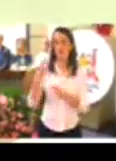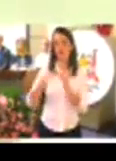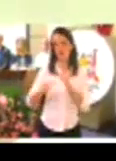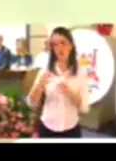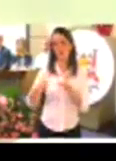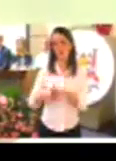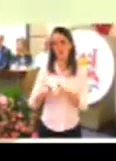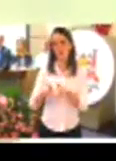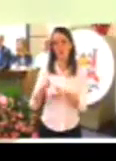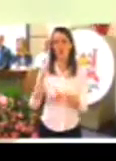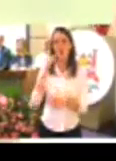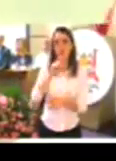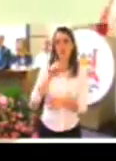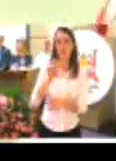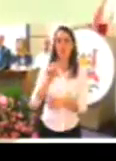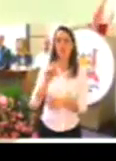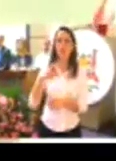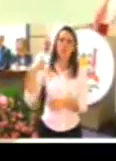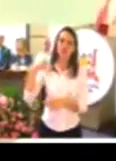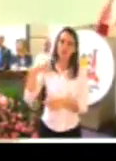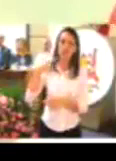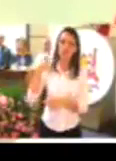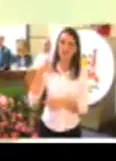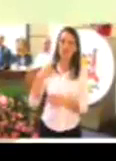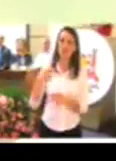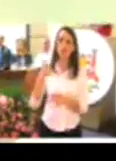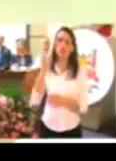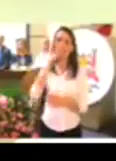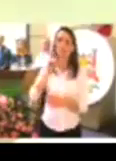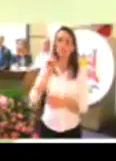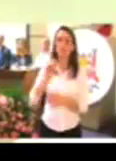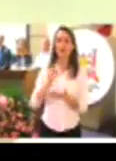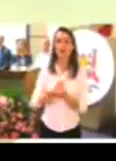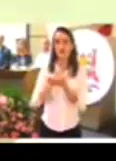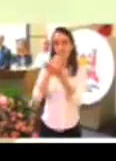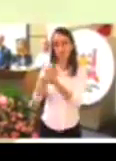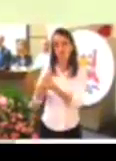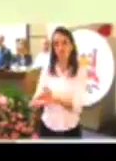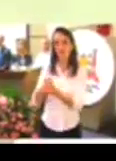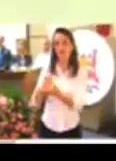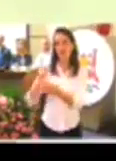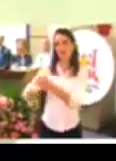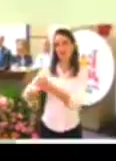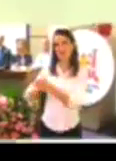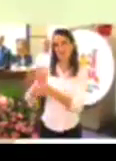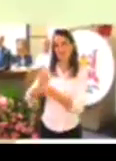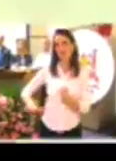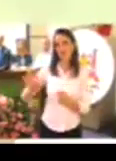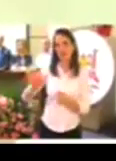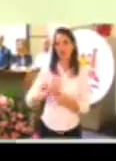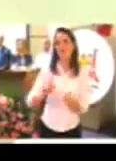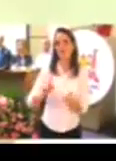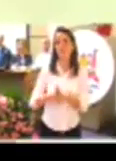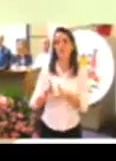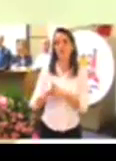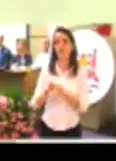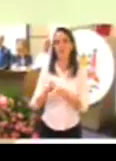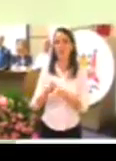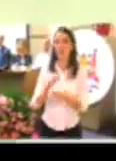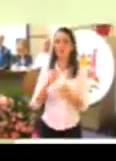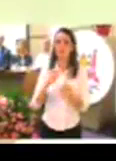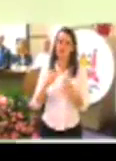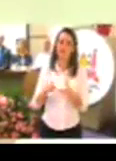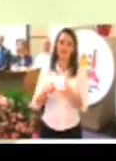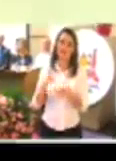Legislativo, aprovada pelos vereadores de Criciúma, vai servir para a cidade e contribuir com a